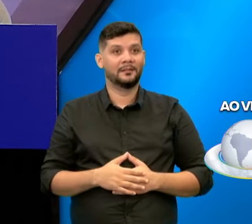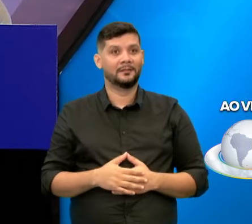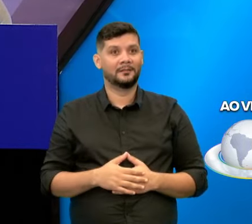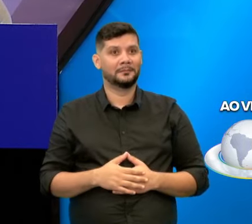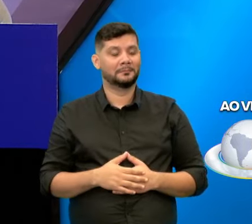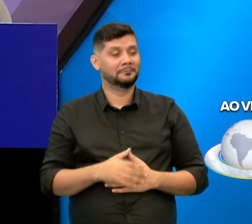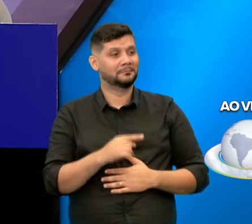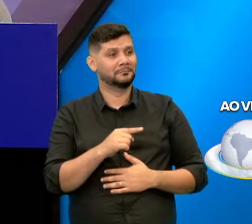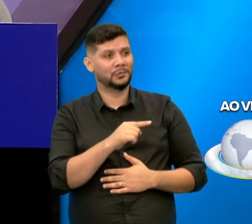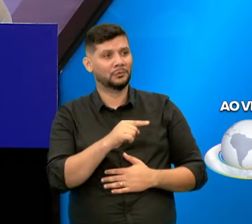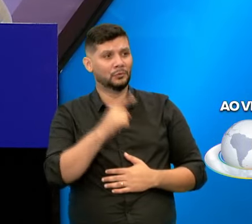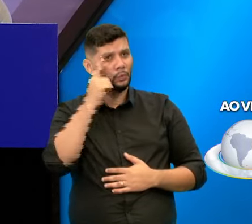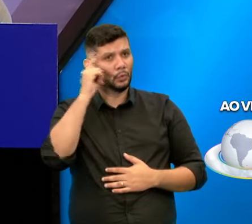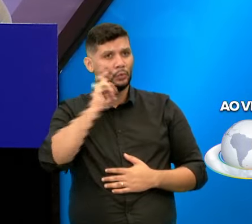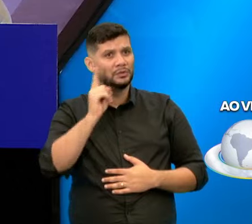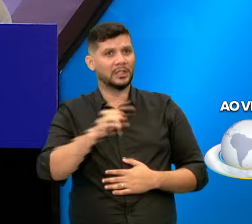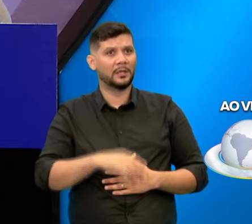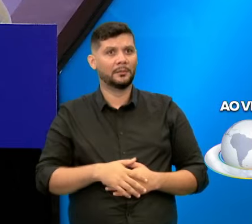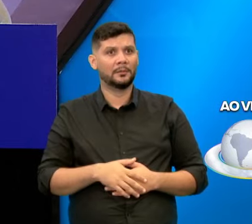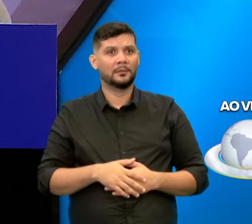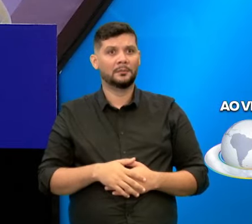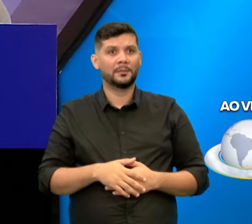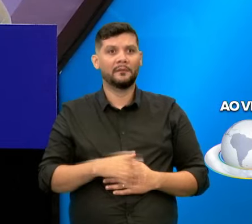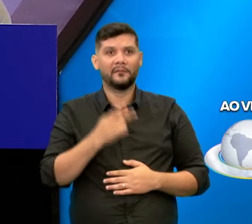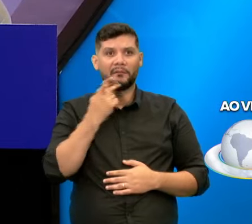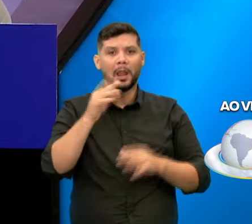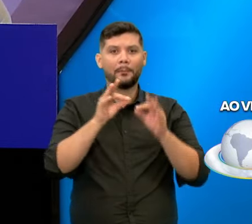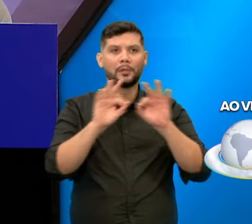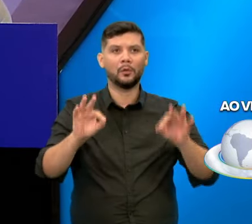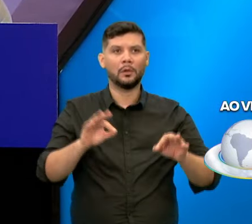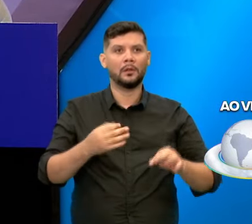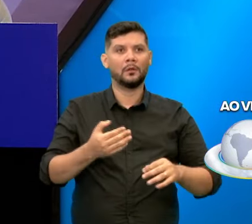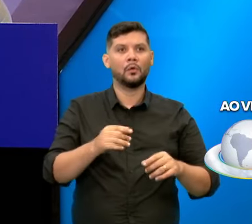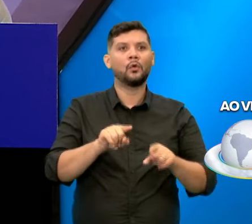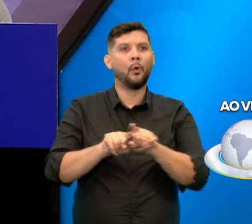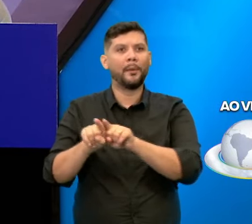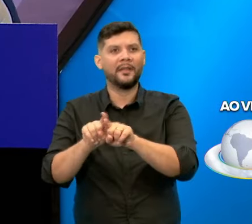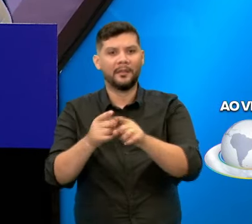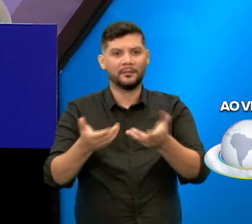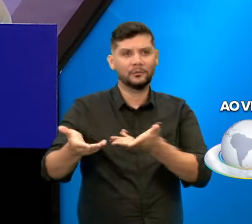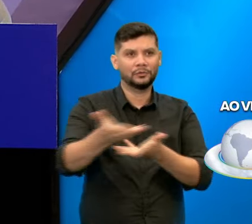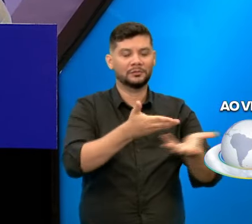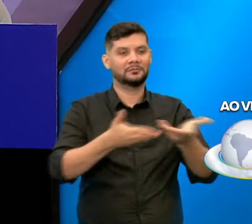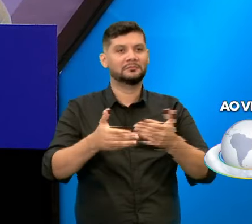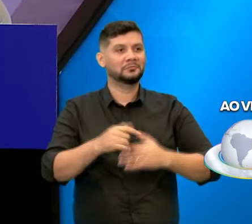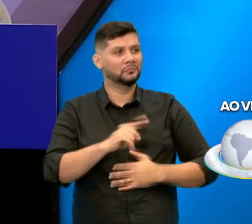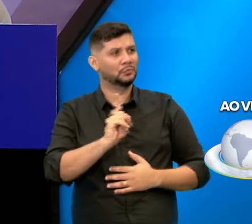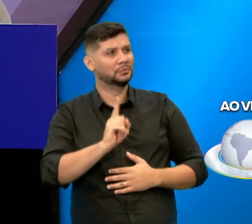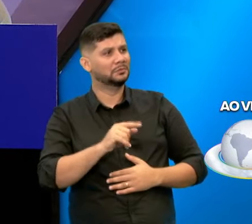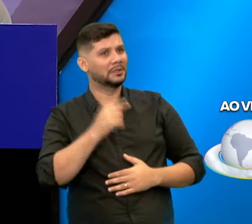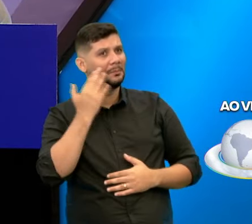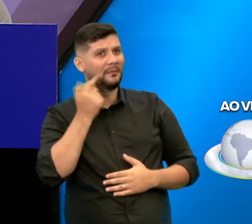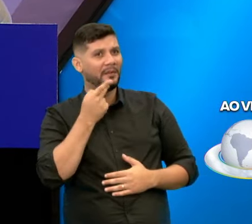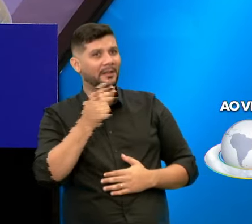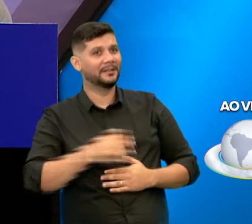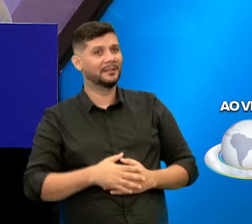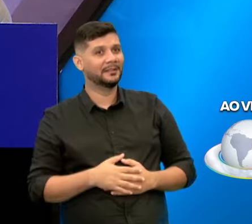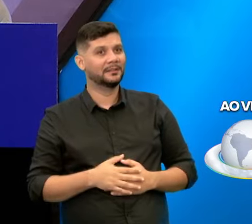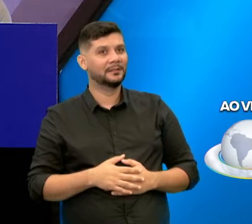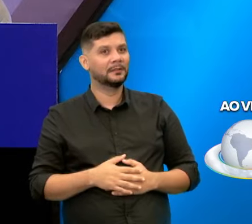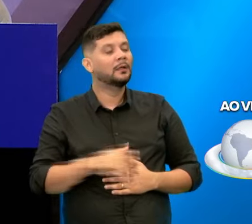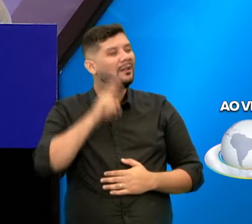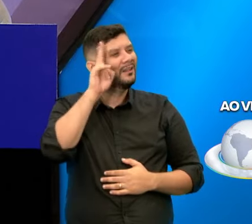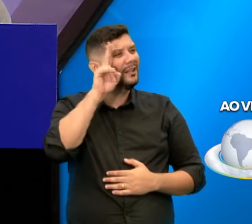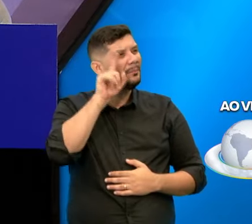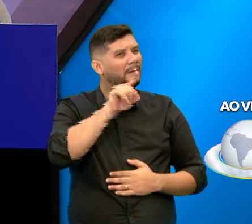cacuete, não sabe nem dizer companheiros e companheiras. Quero lhe perguntar, por que vocês não botam para funcionar aquele hospital da UES,